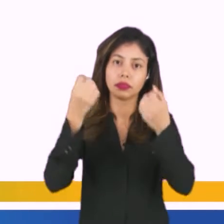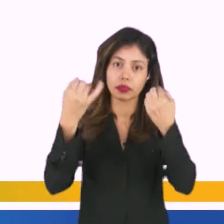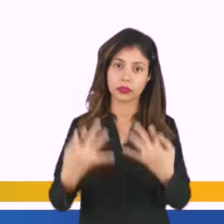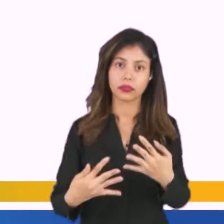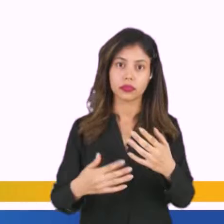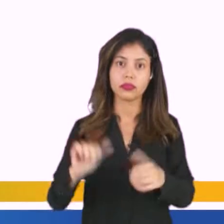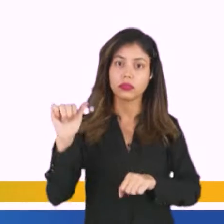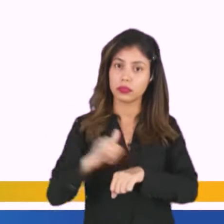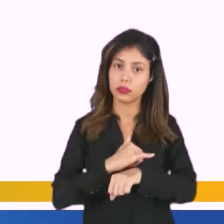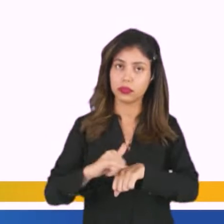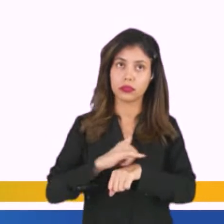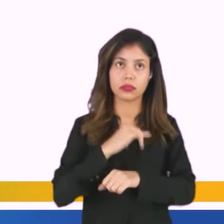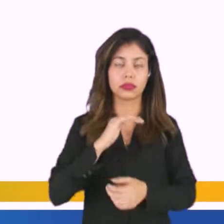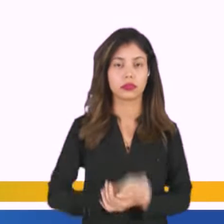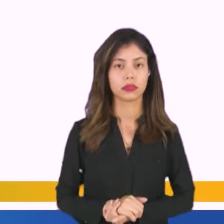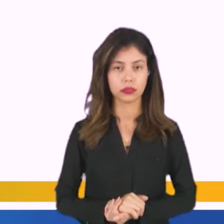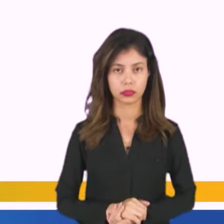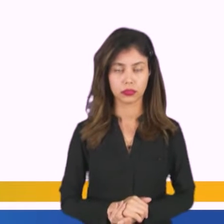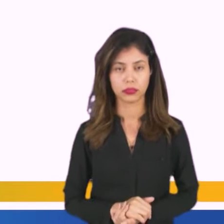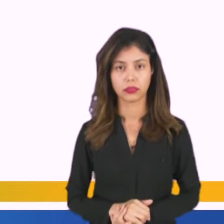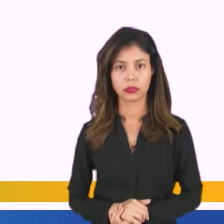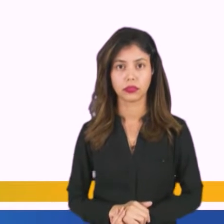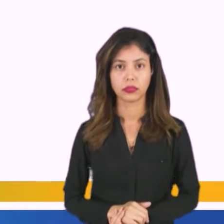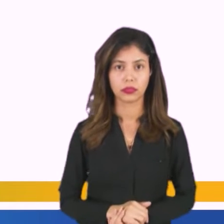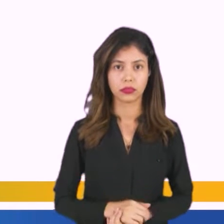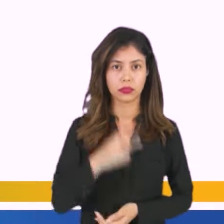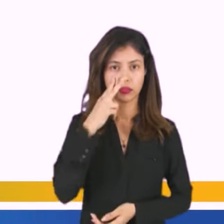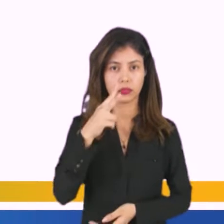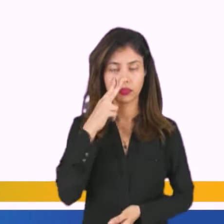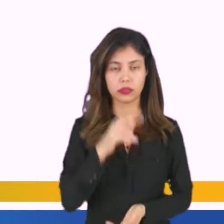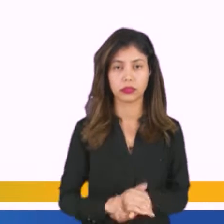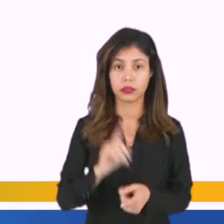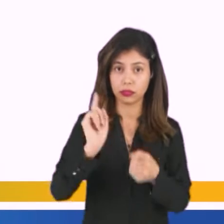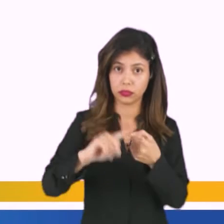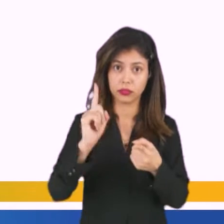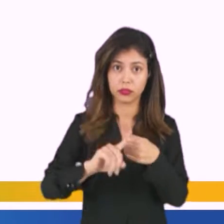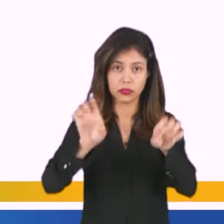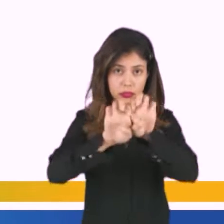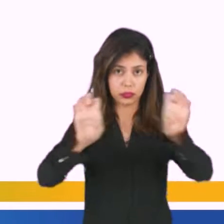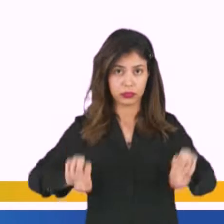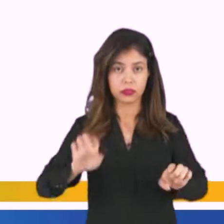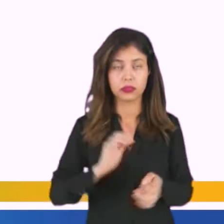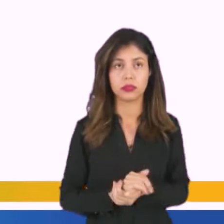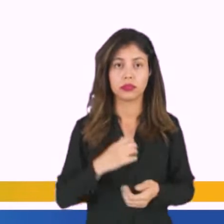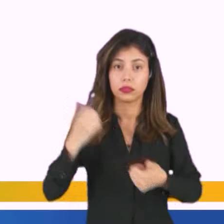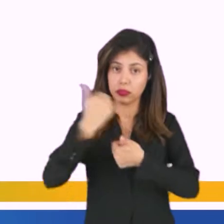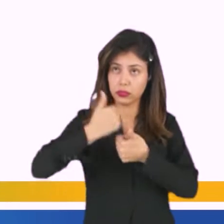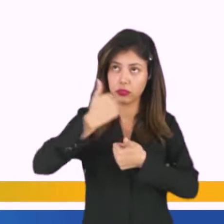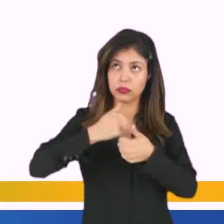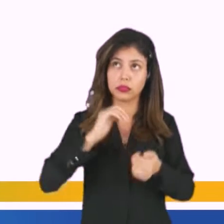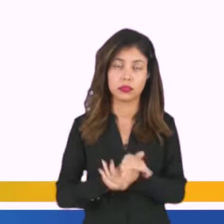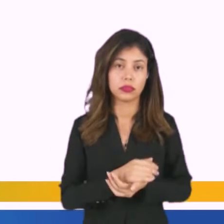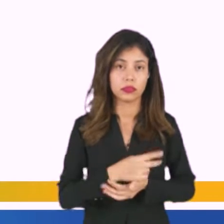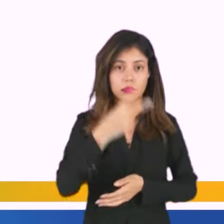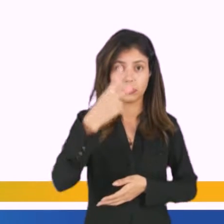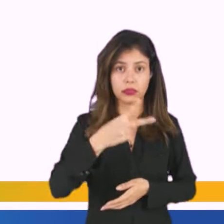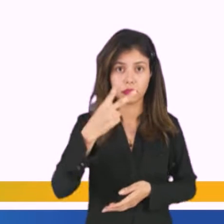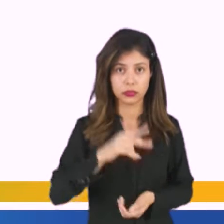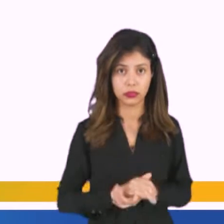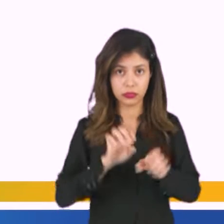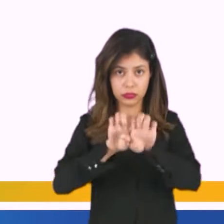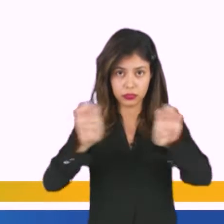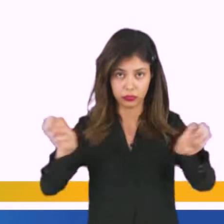se dá a estratégia do escalonamento. Então vejam que na primeira equação já houve a substituição pela segunda